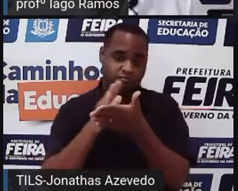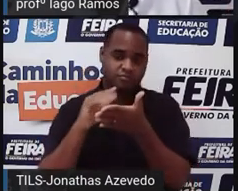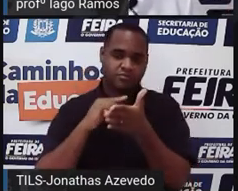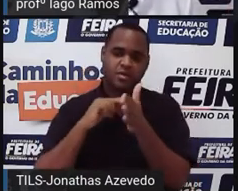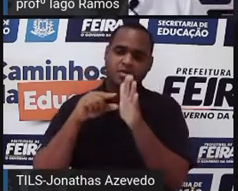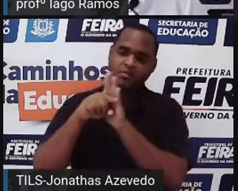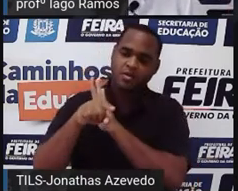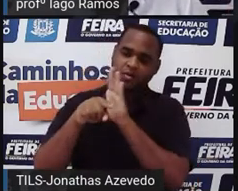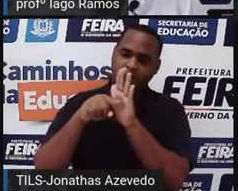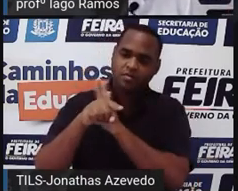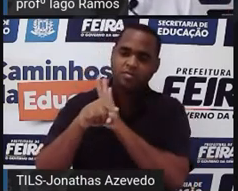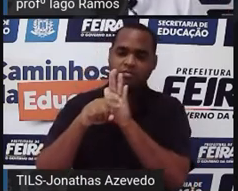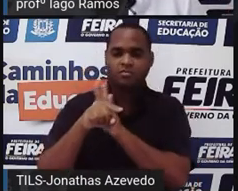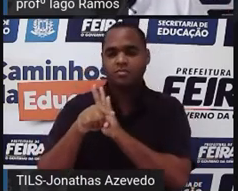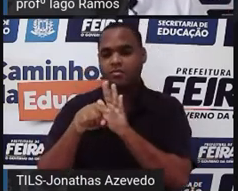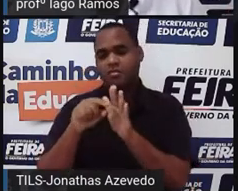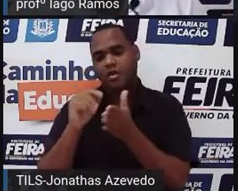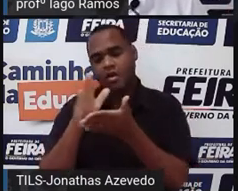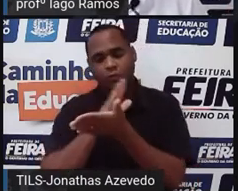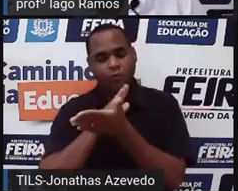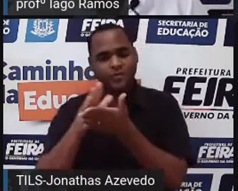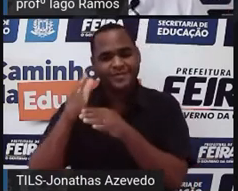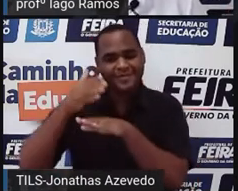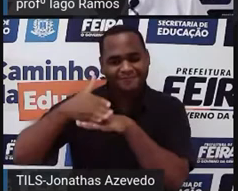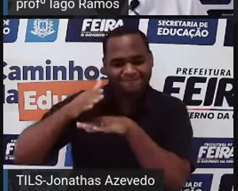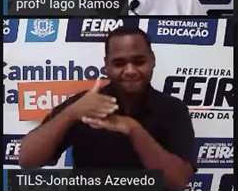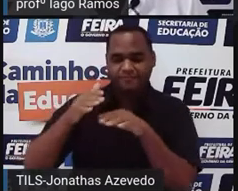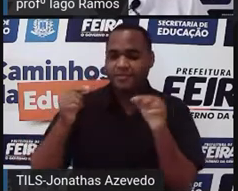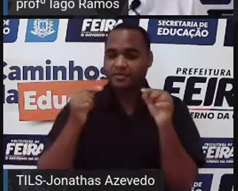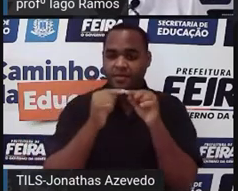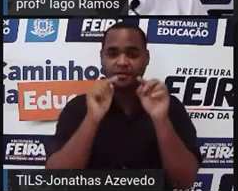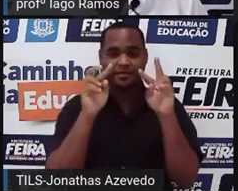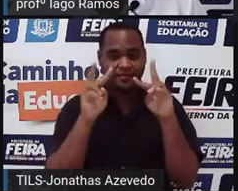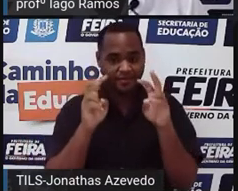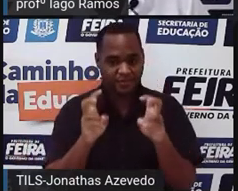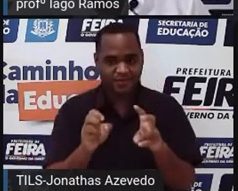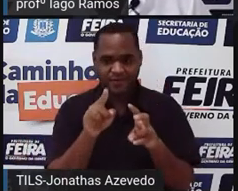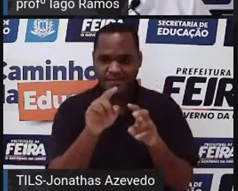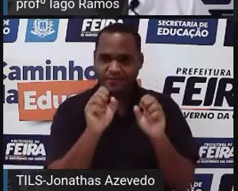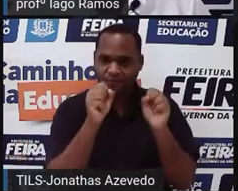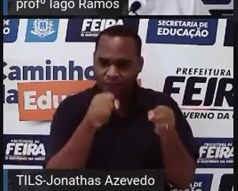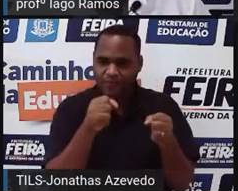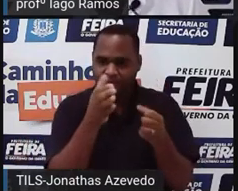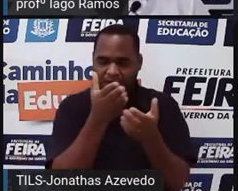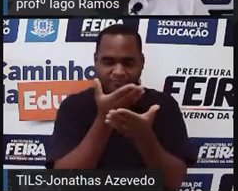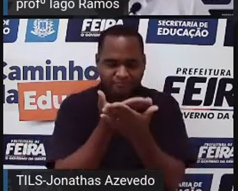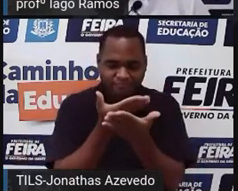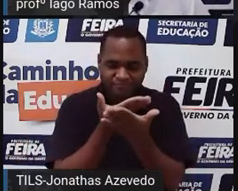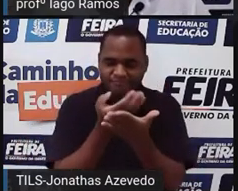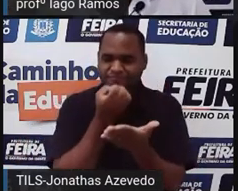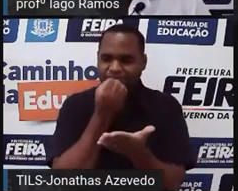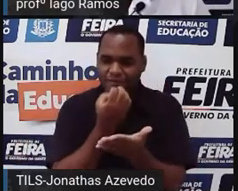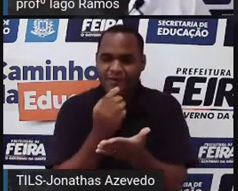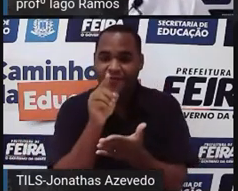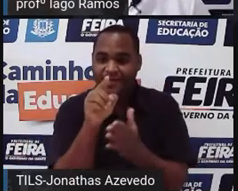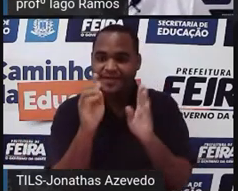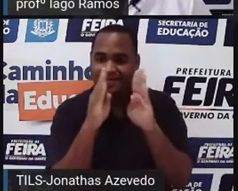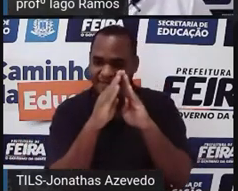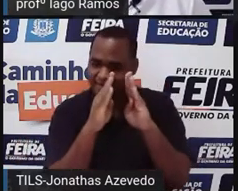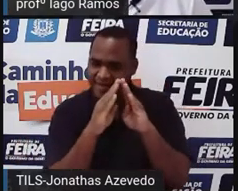alguns exercícios, tá? Sobre o tema que a gente já estudou. E aí você, aí em casa,